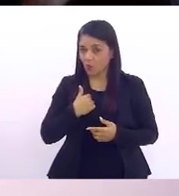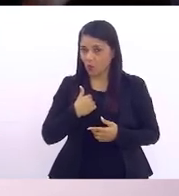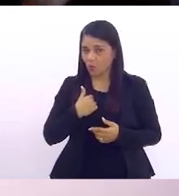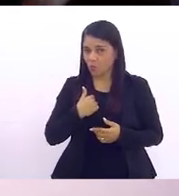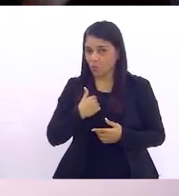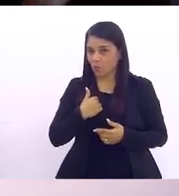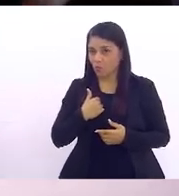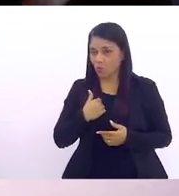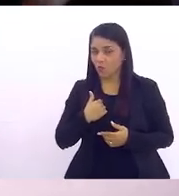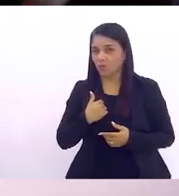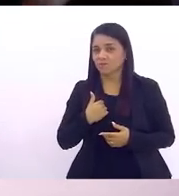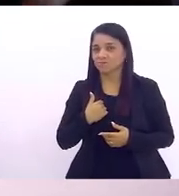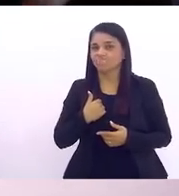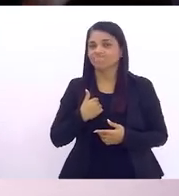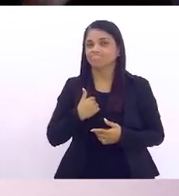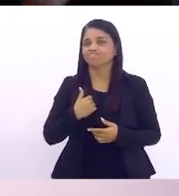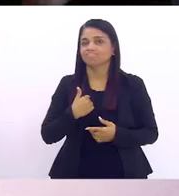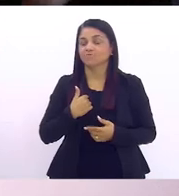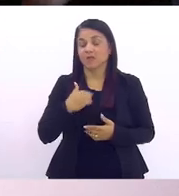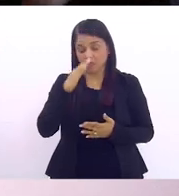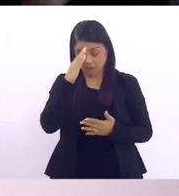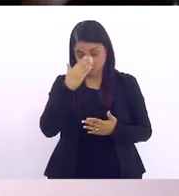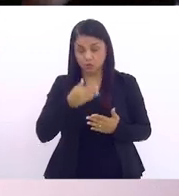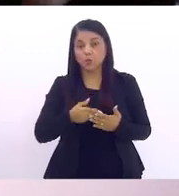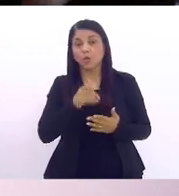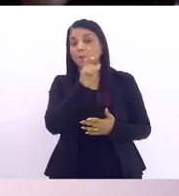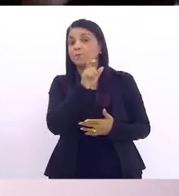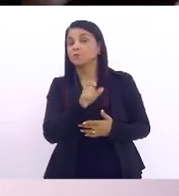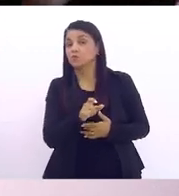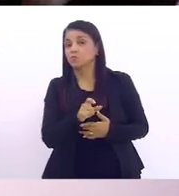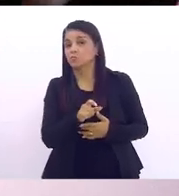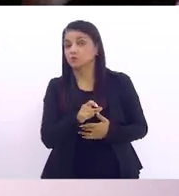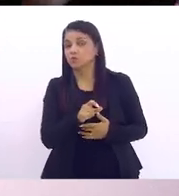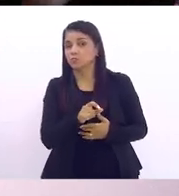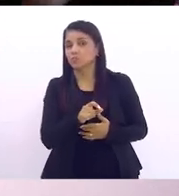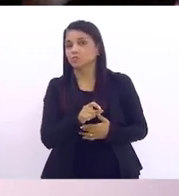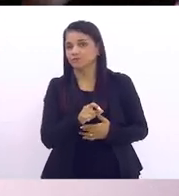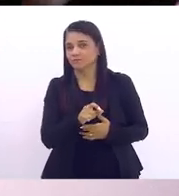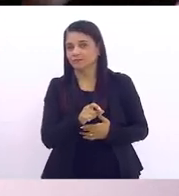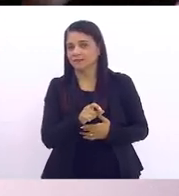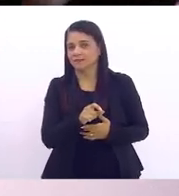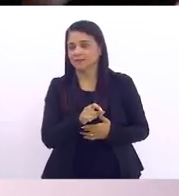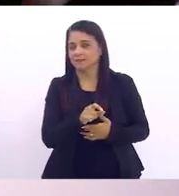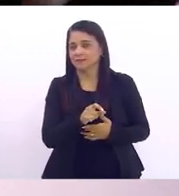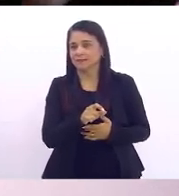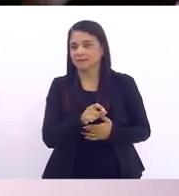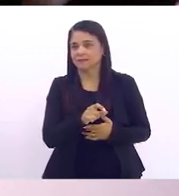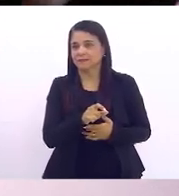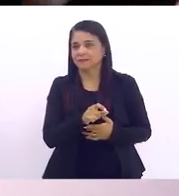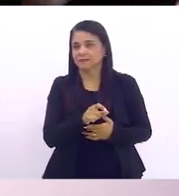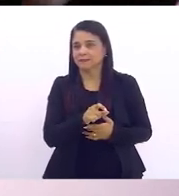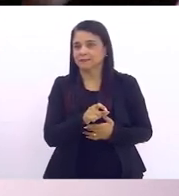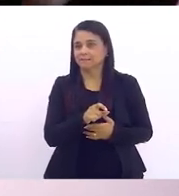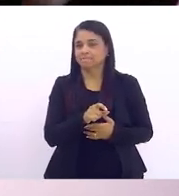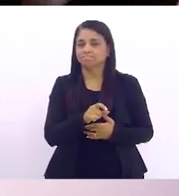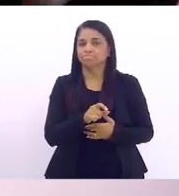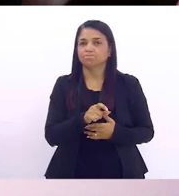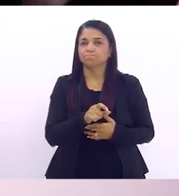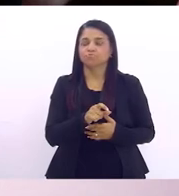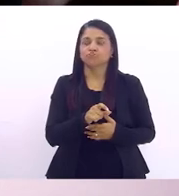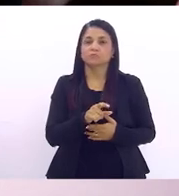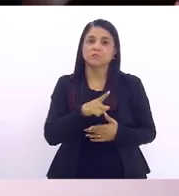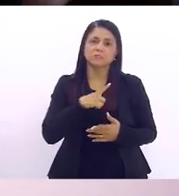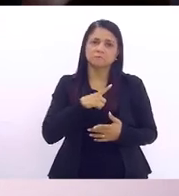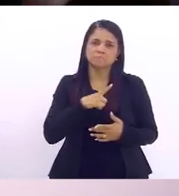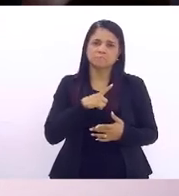razoável que uma pessoa com ou sem grandes níveis de